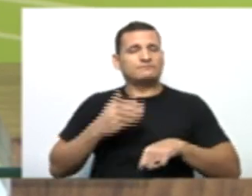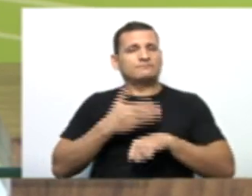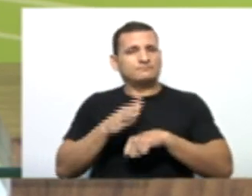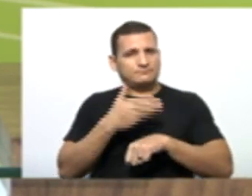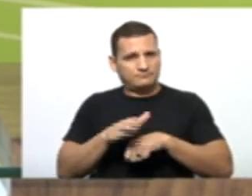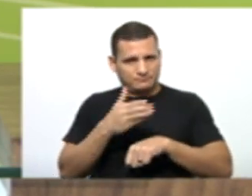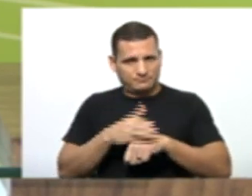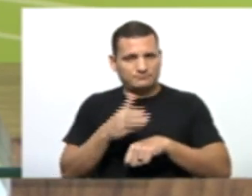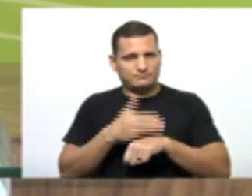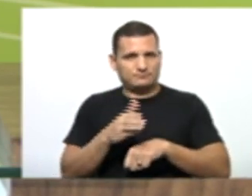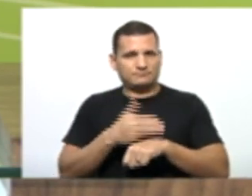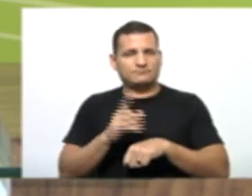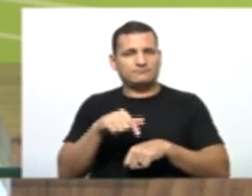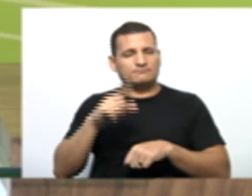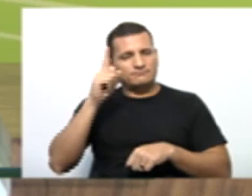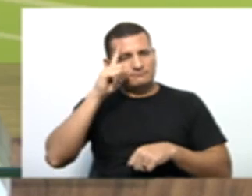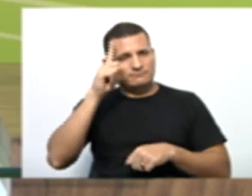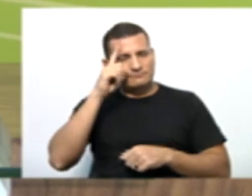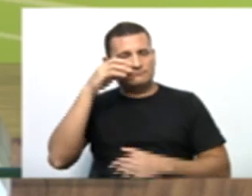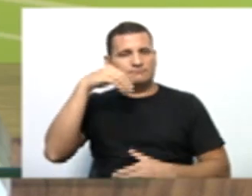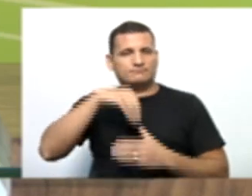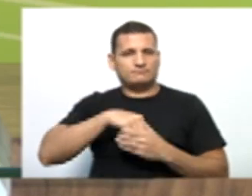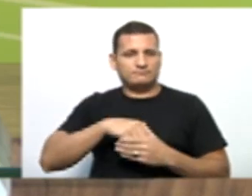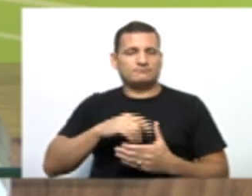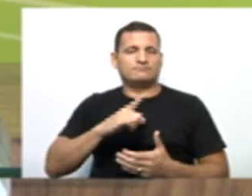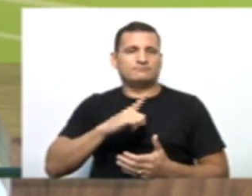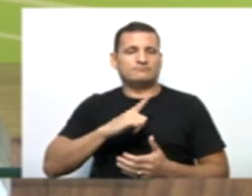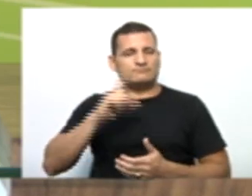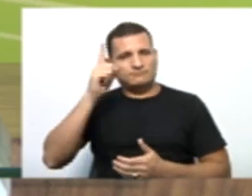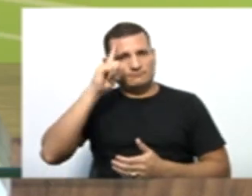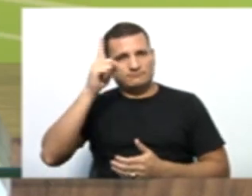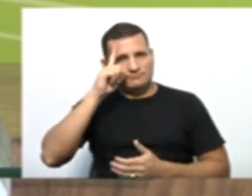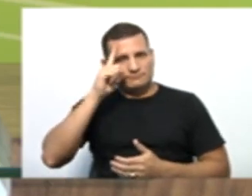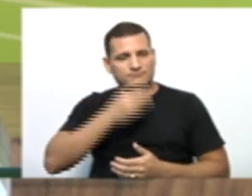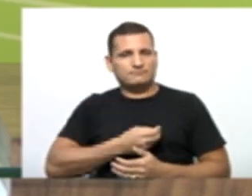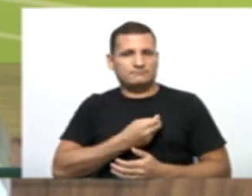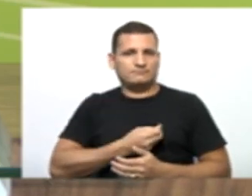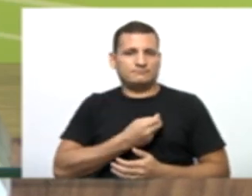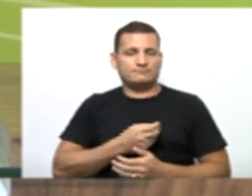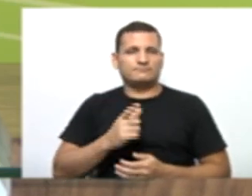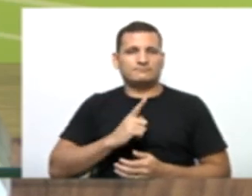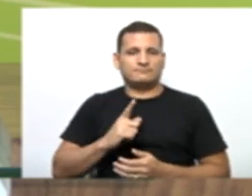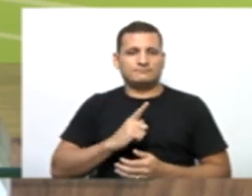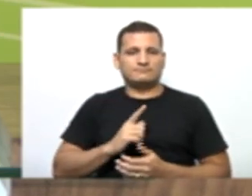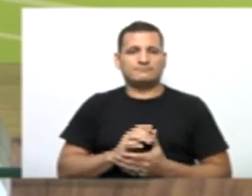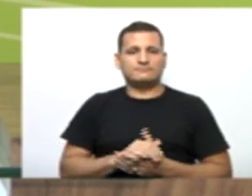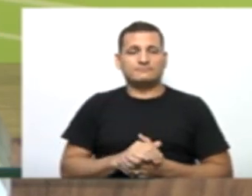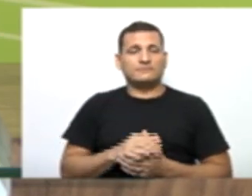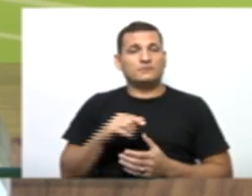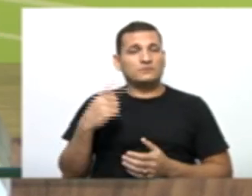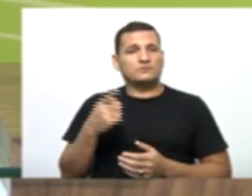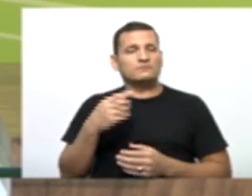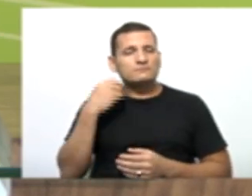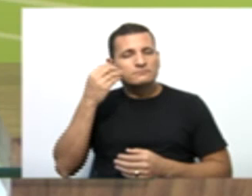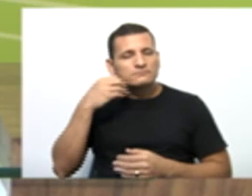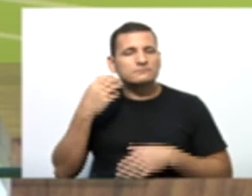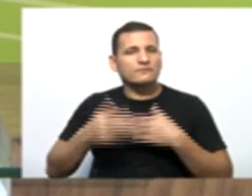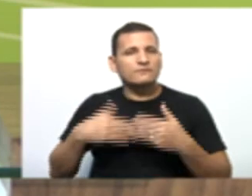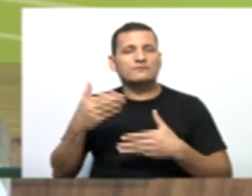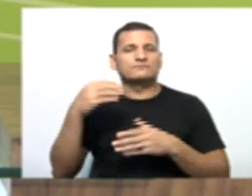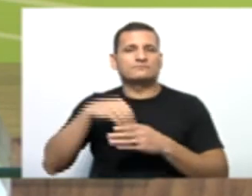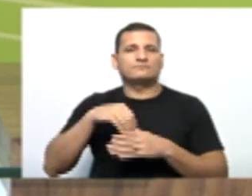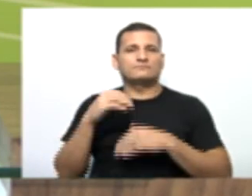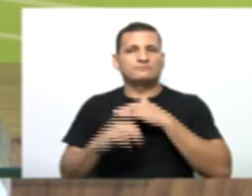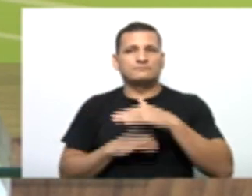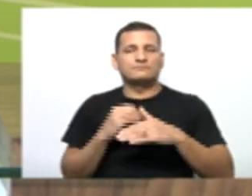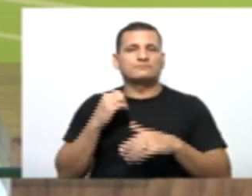e concreto. Algo que faz parte do nosso cotidiano, que faz parte do nosso dia a dia e que a gente vai vivenciando na empresa,